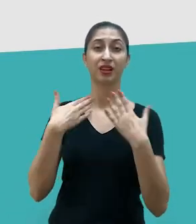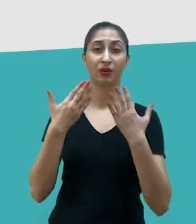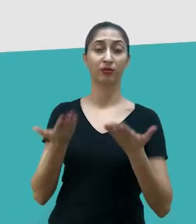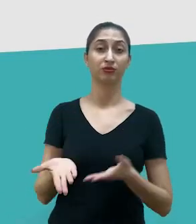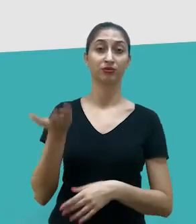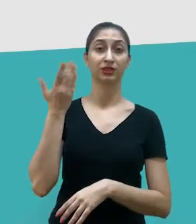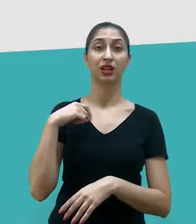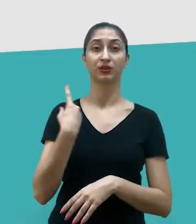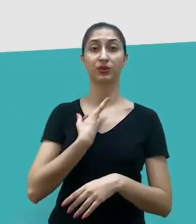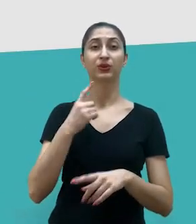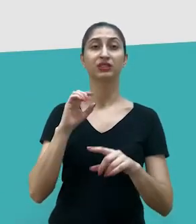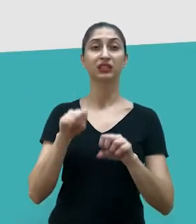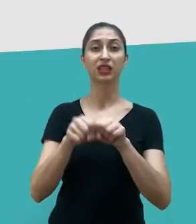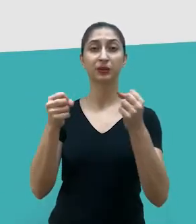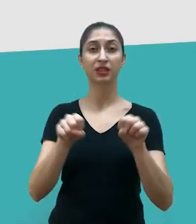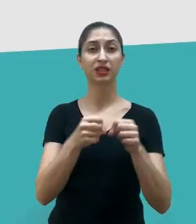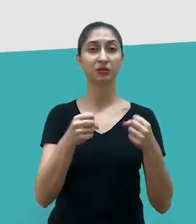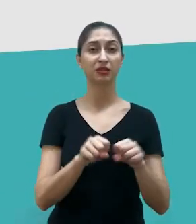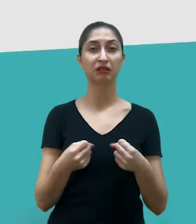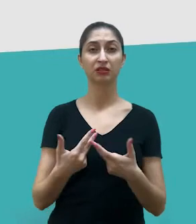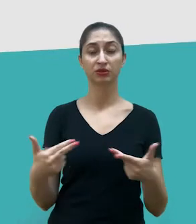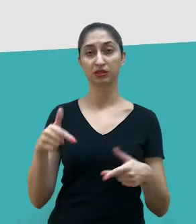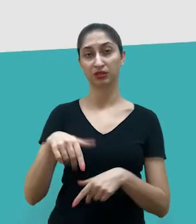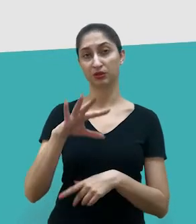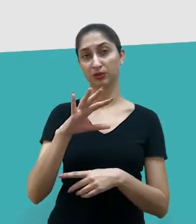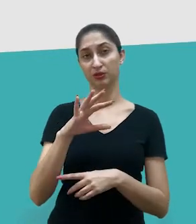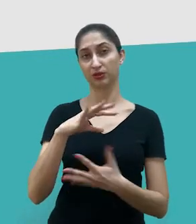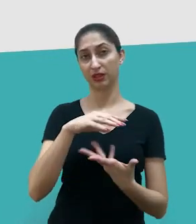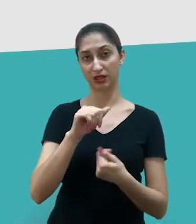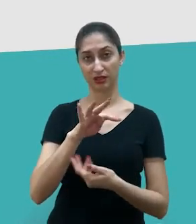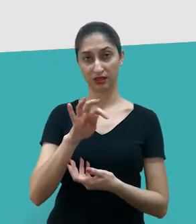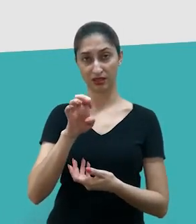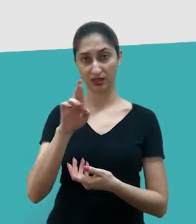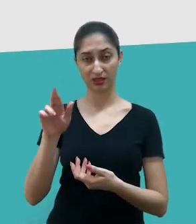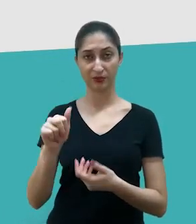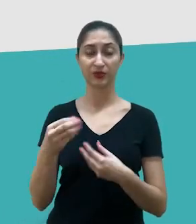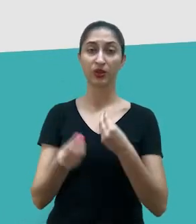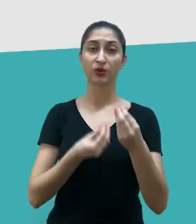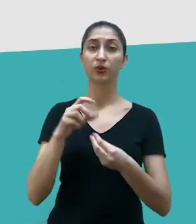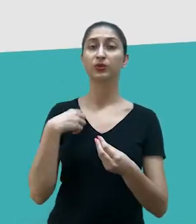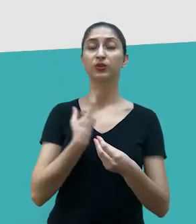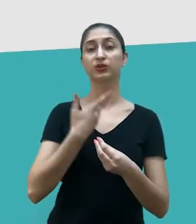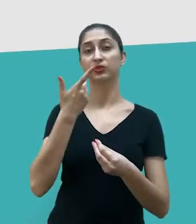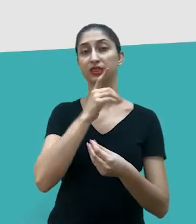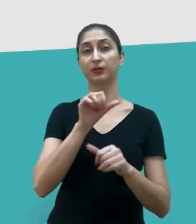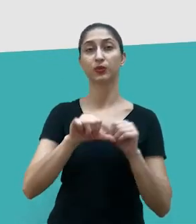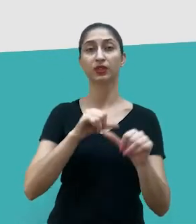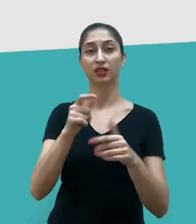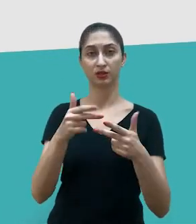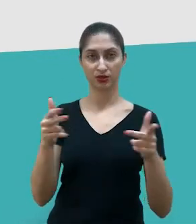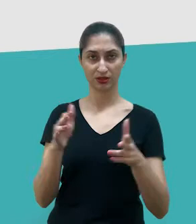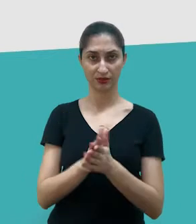vamos destruindo as condições de vida do planeta. E como que a gente pode mudar esse metabolismo?